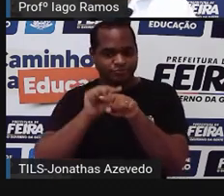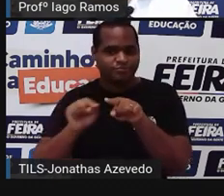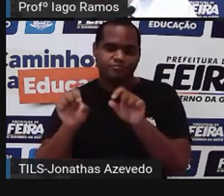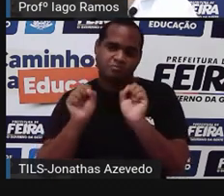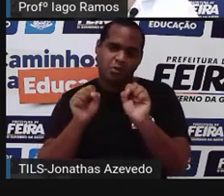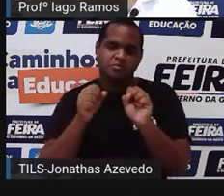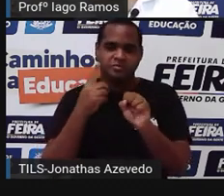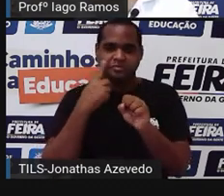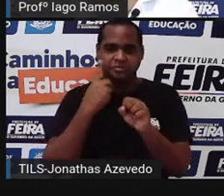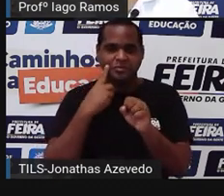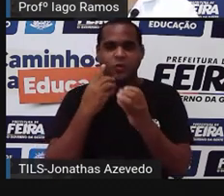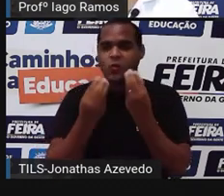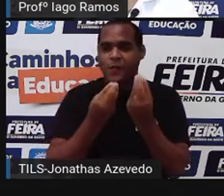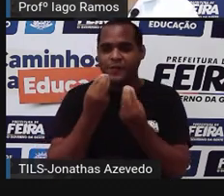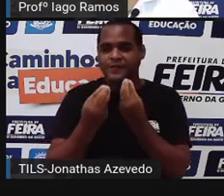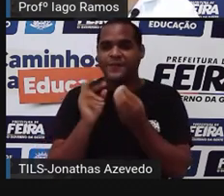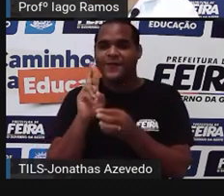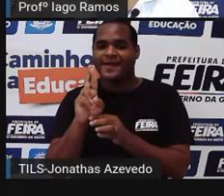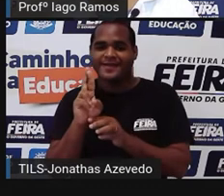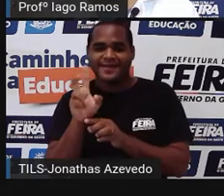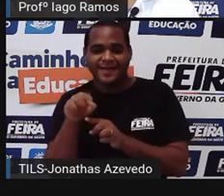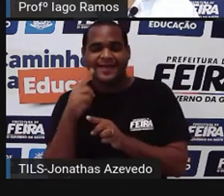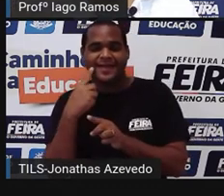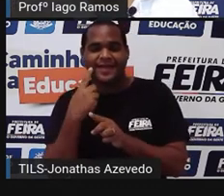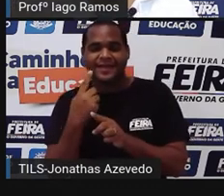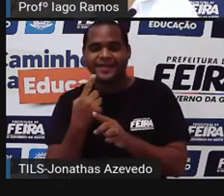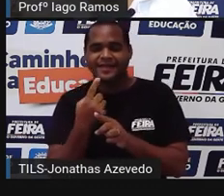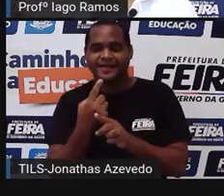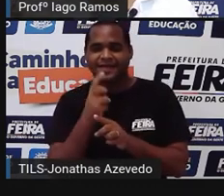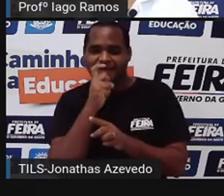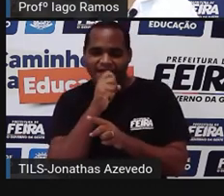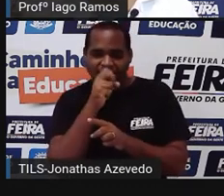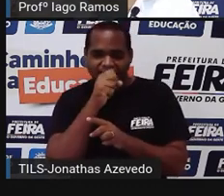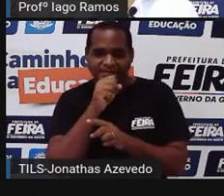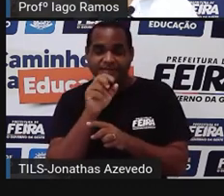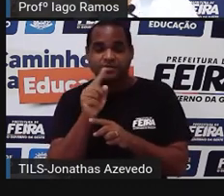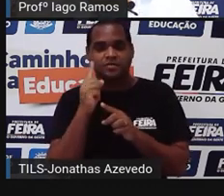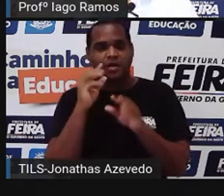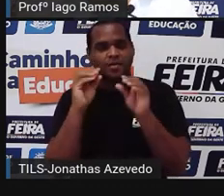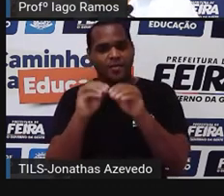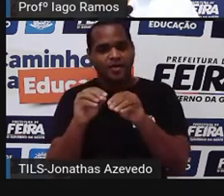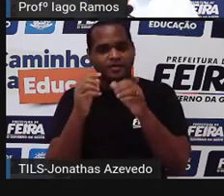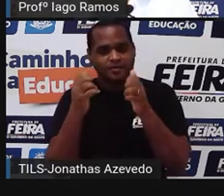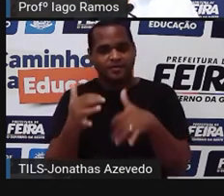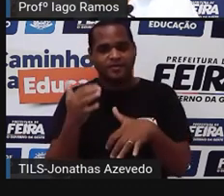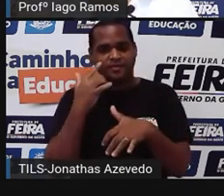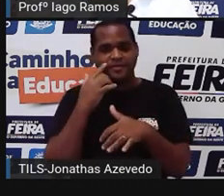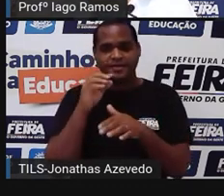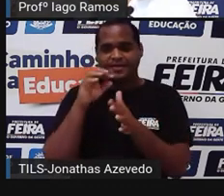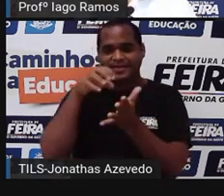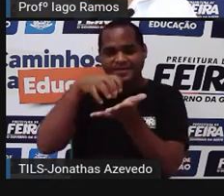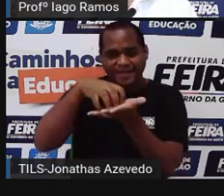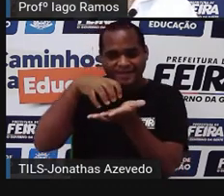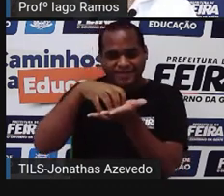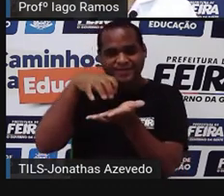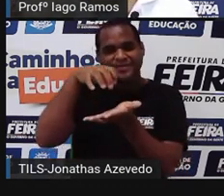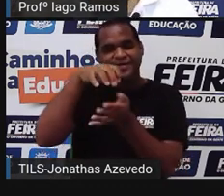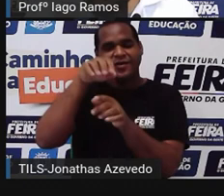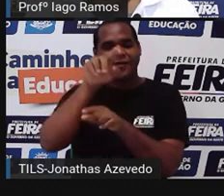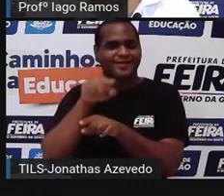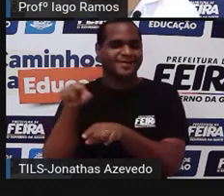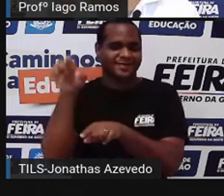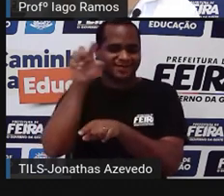laranja e esse ponto é vizinho aonde eu vou fazer girar em torno dele é chamado de centro de rotação é